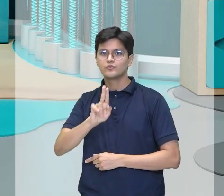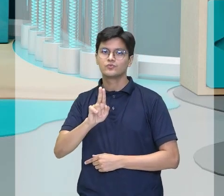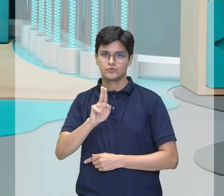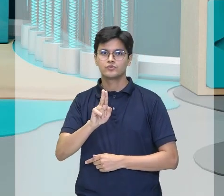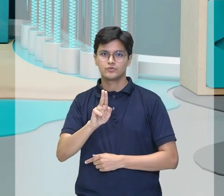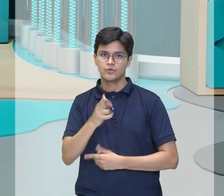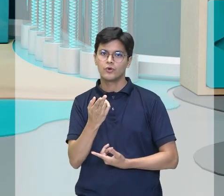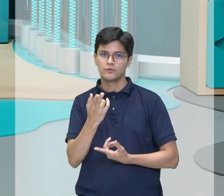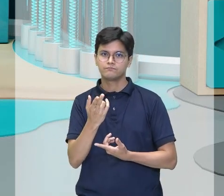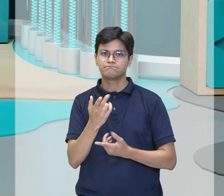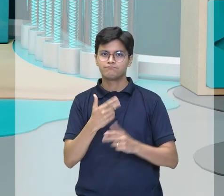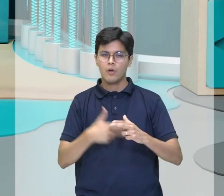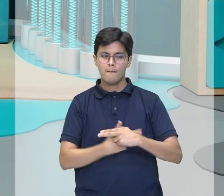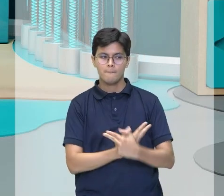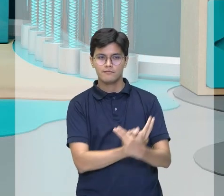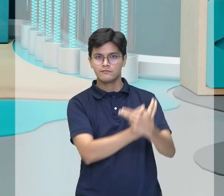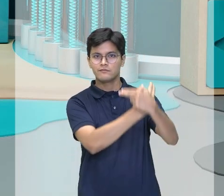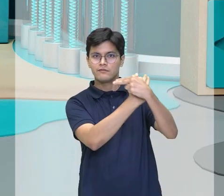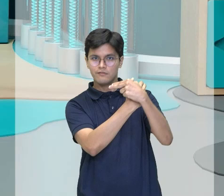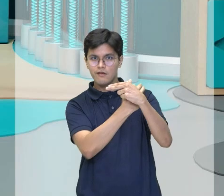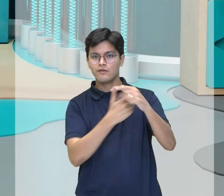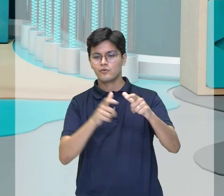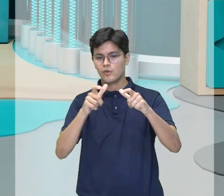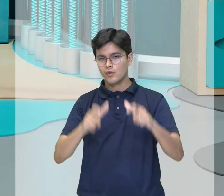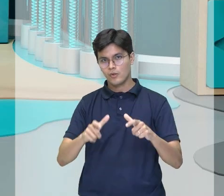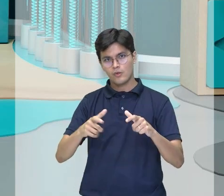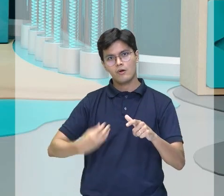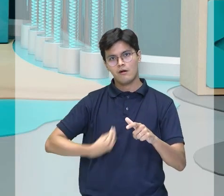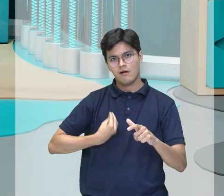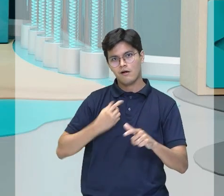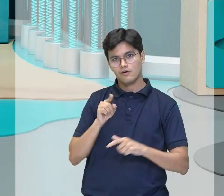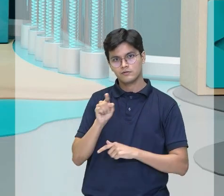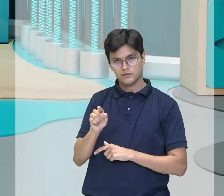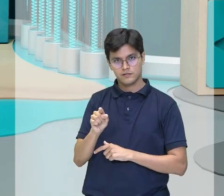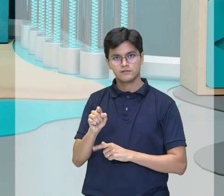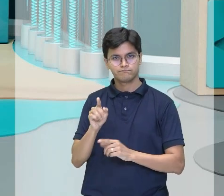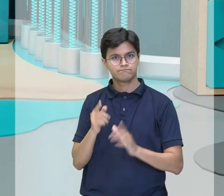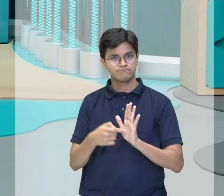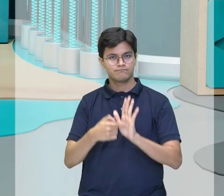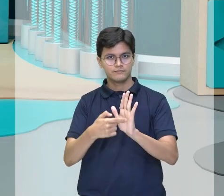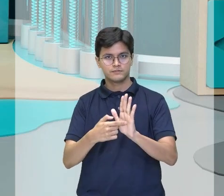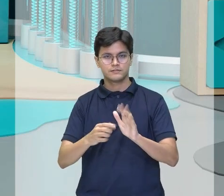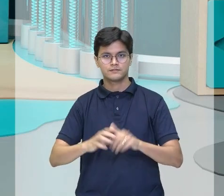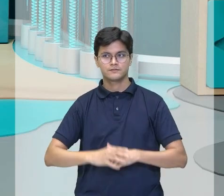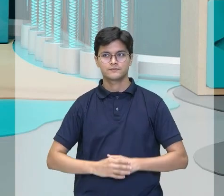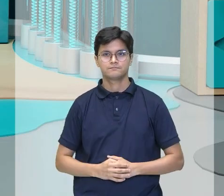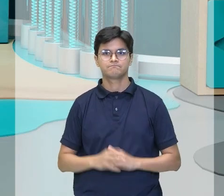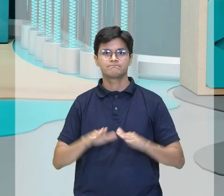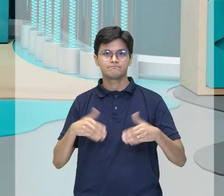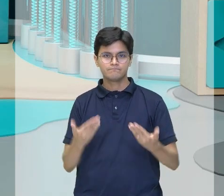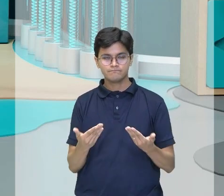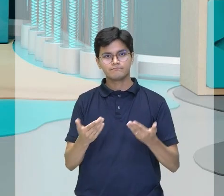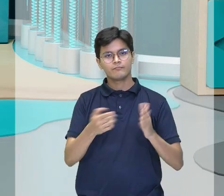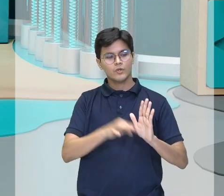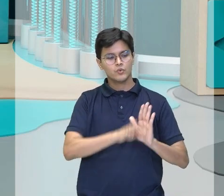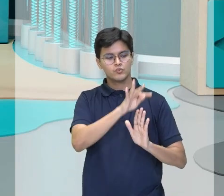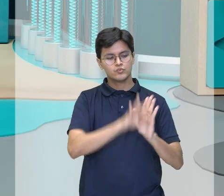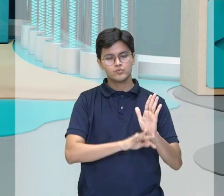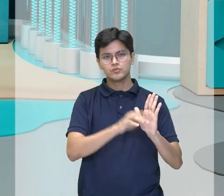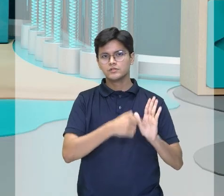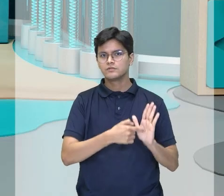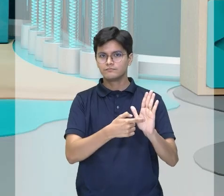né, via satélite. E nós vamos ver um texto em que isso se